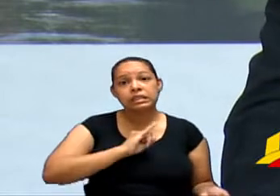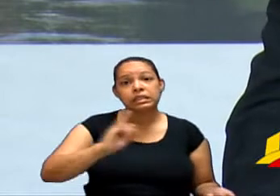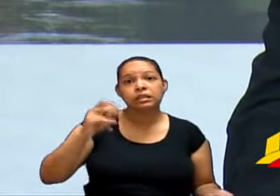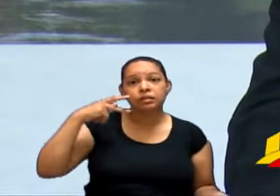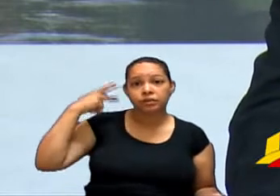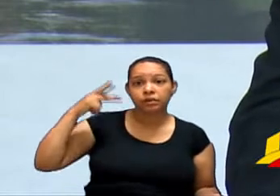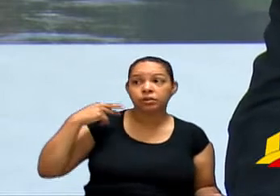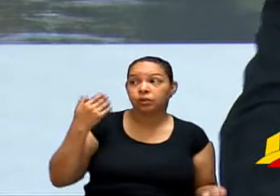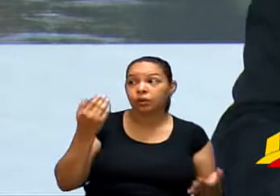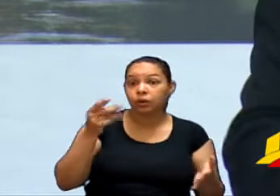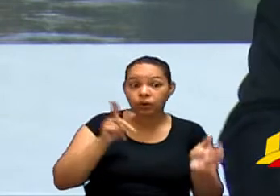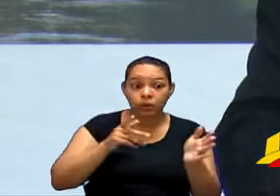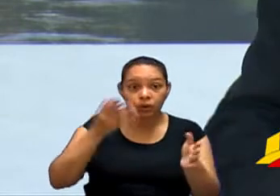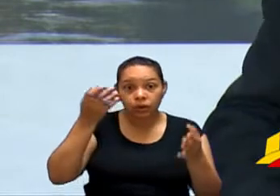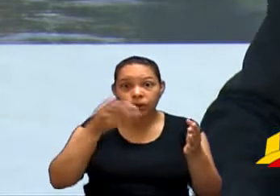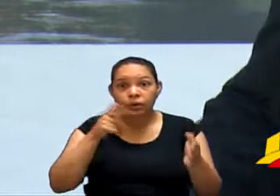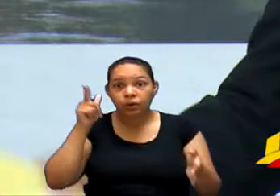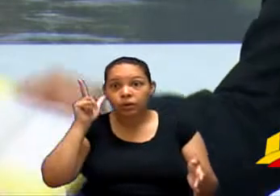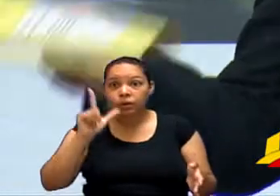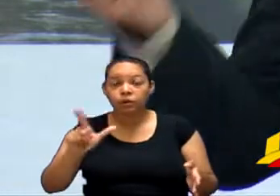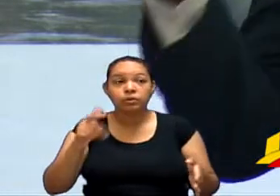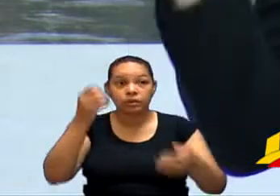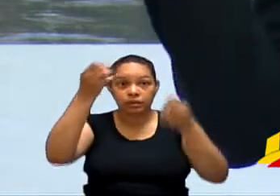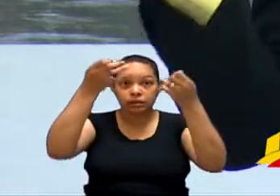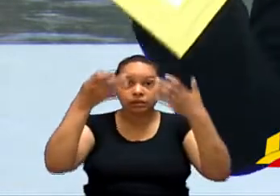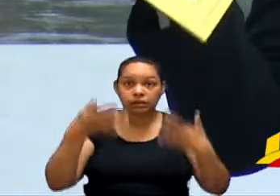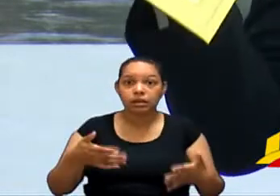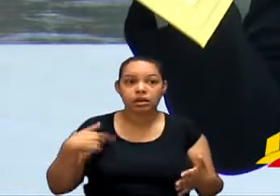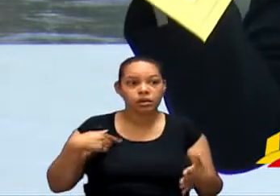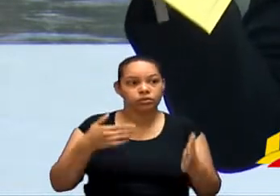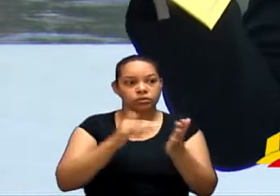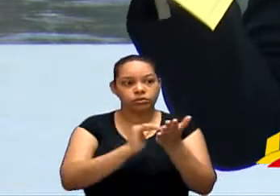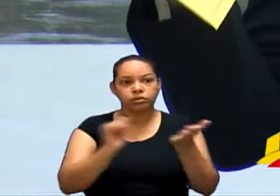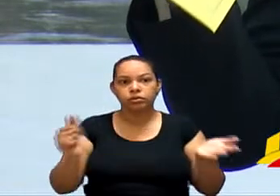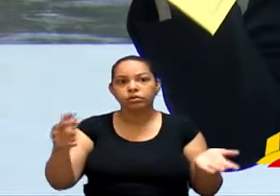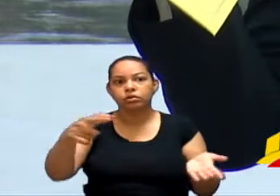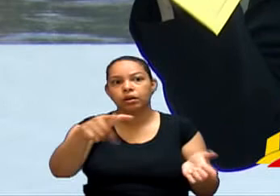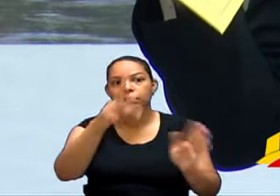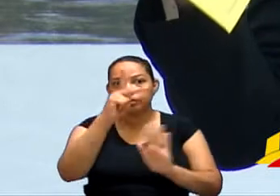me explicar eu até tiro meu projeto de pauta aqui hoje